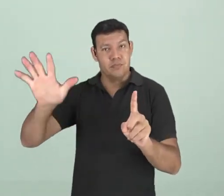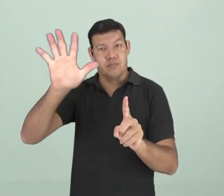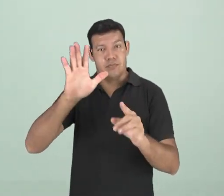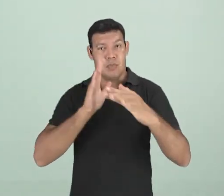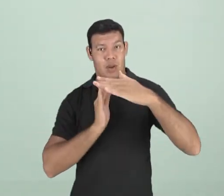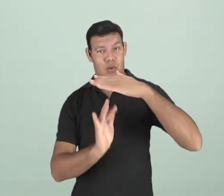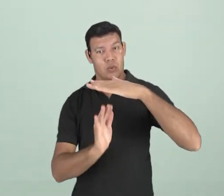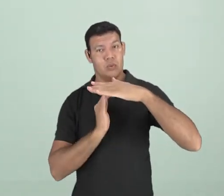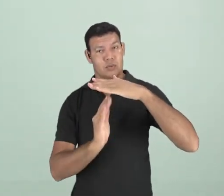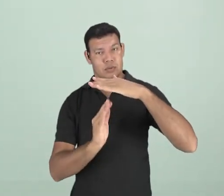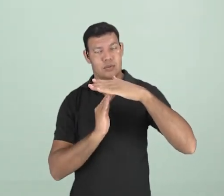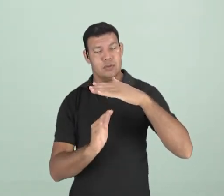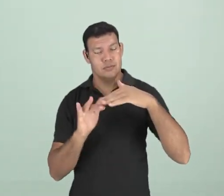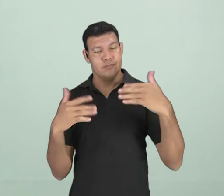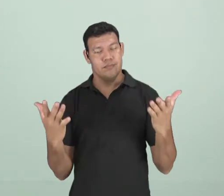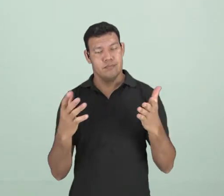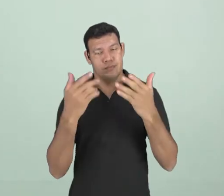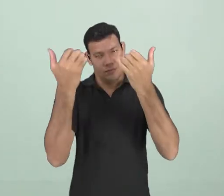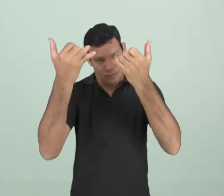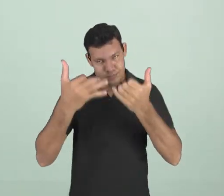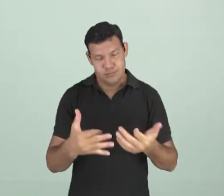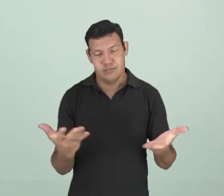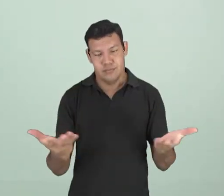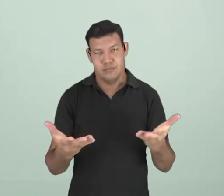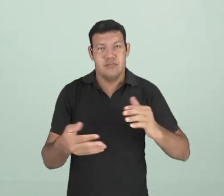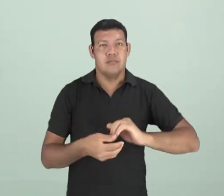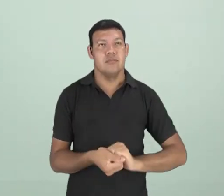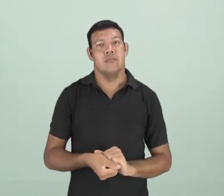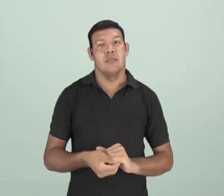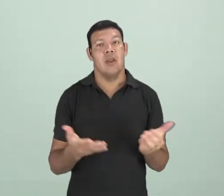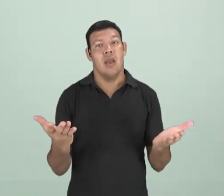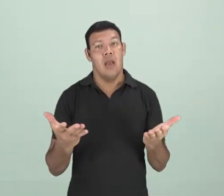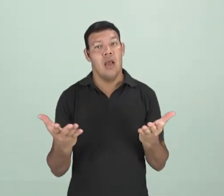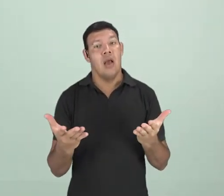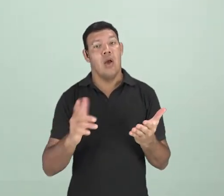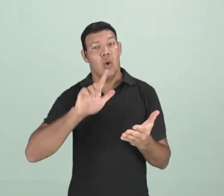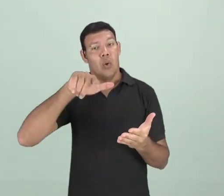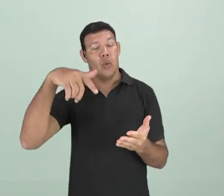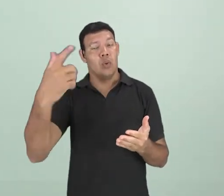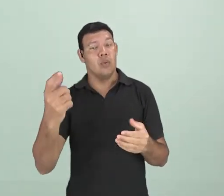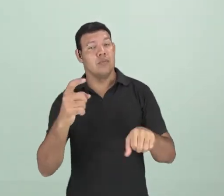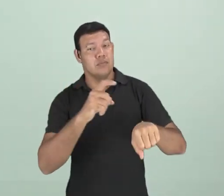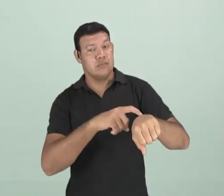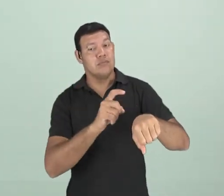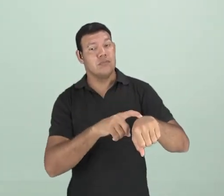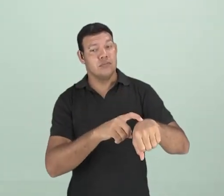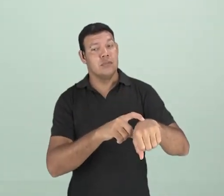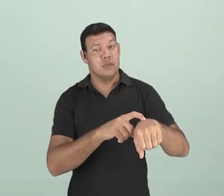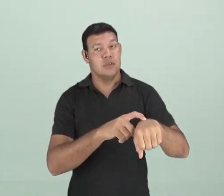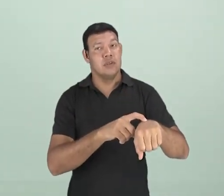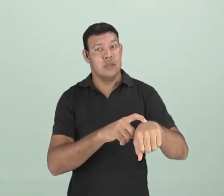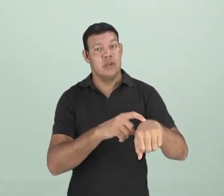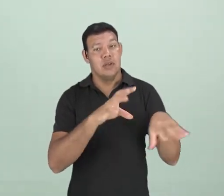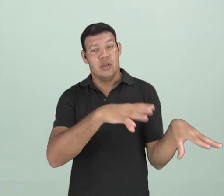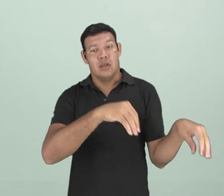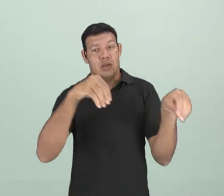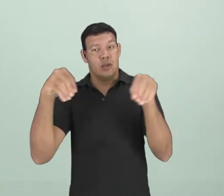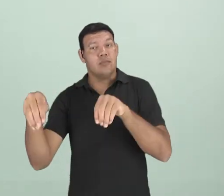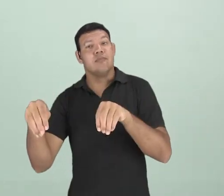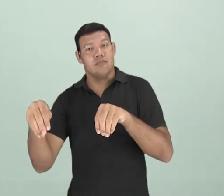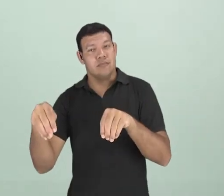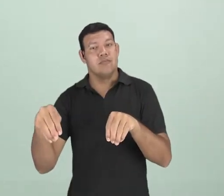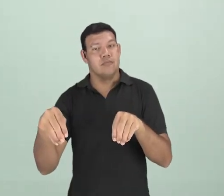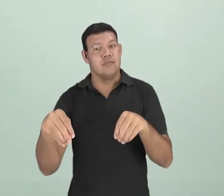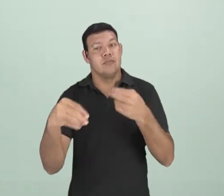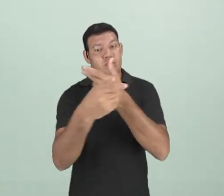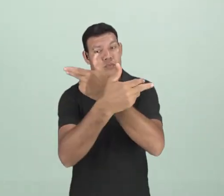a migração é isso, certo? Então, agora a gente vai estudar outro processo de deslocamento, mas agora